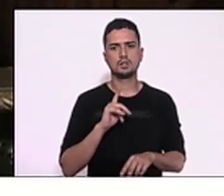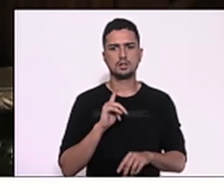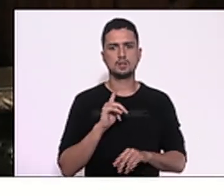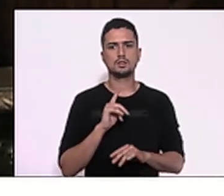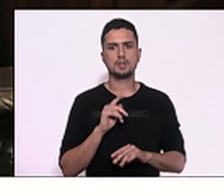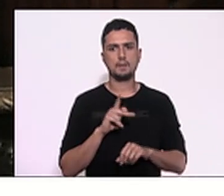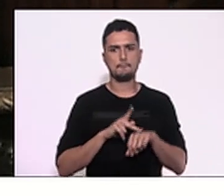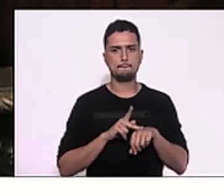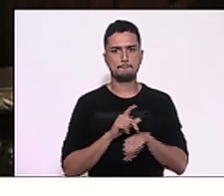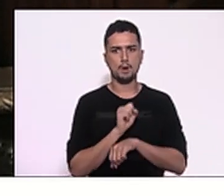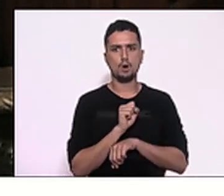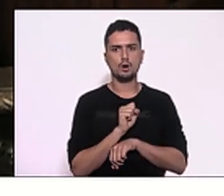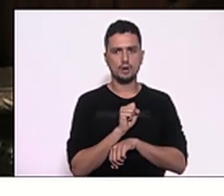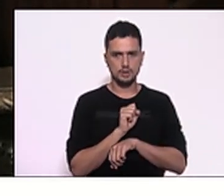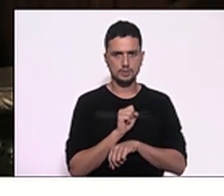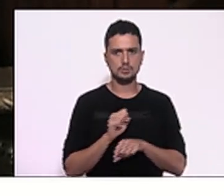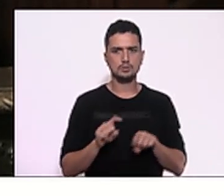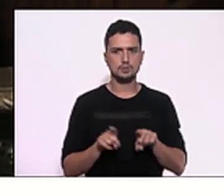com dezenas